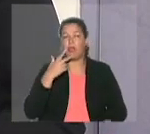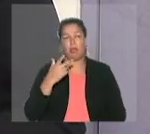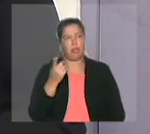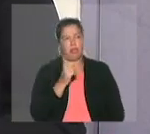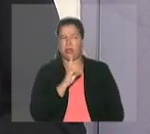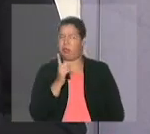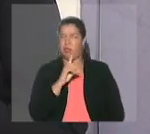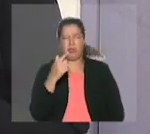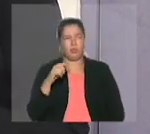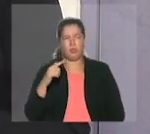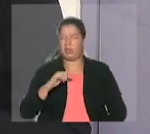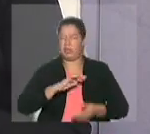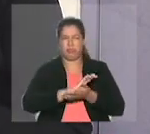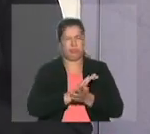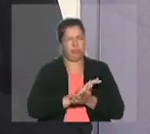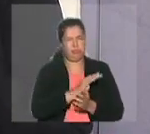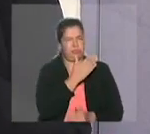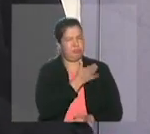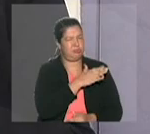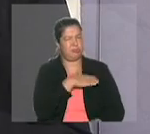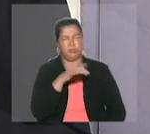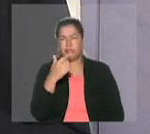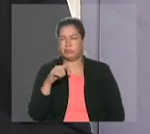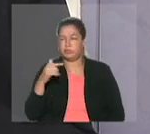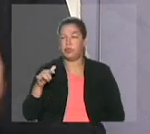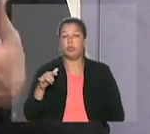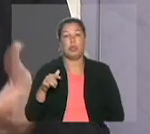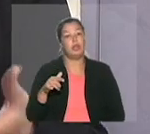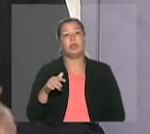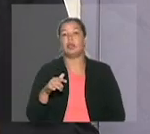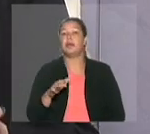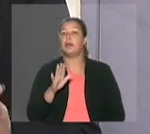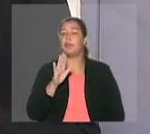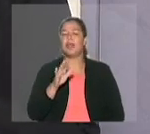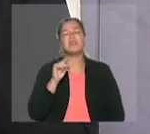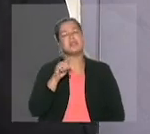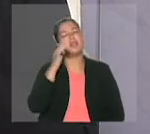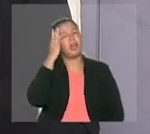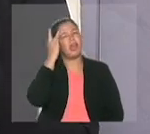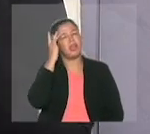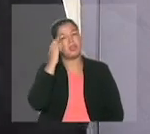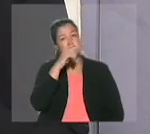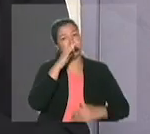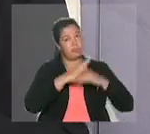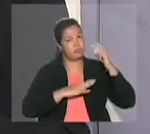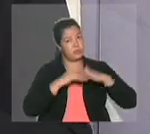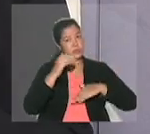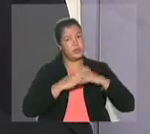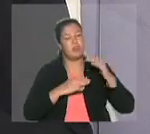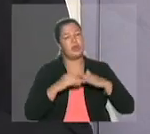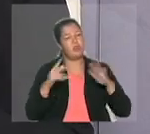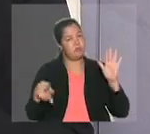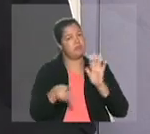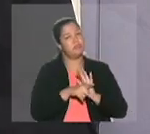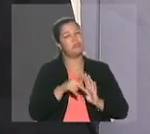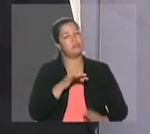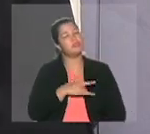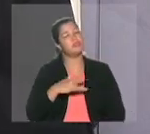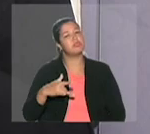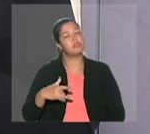no nosso país, essa questão do atendimento profissional, a senhora que é profissional dos quadros da